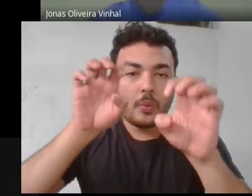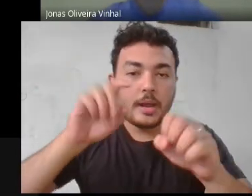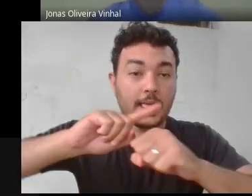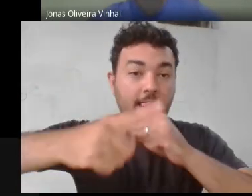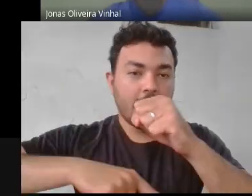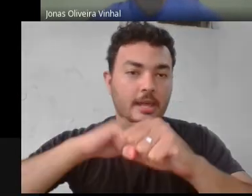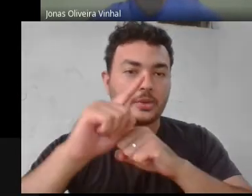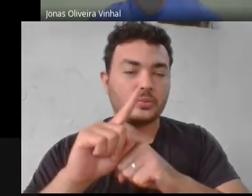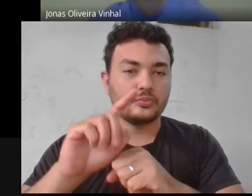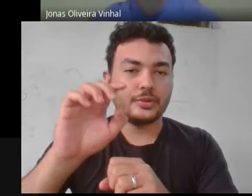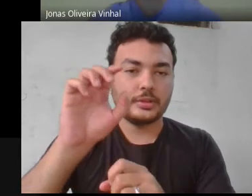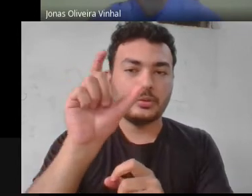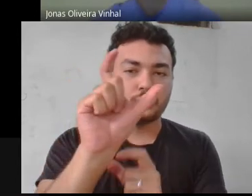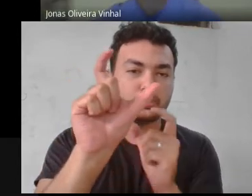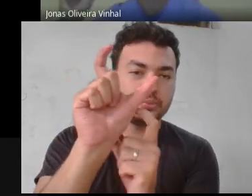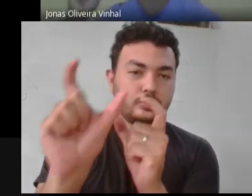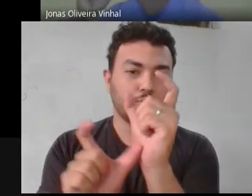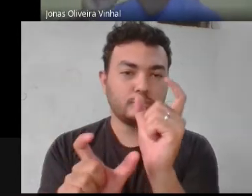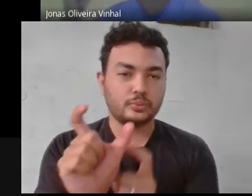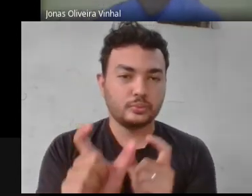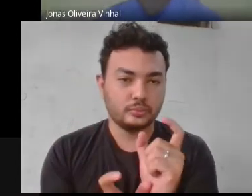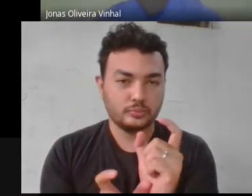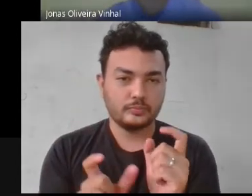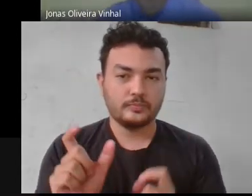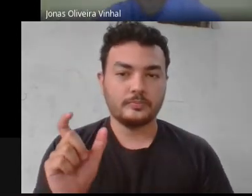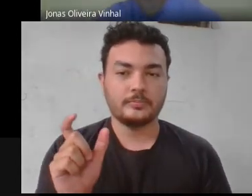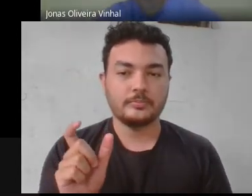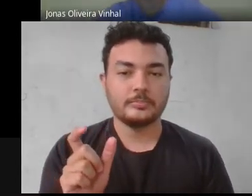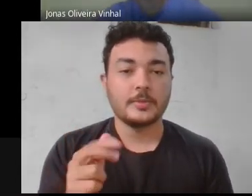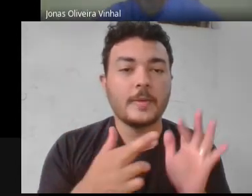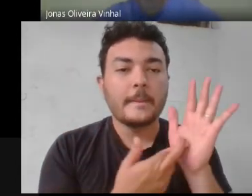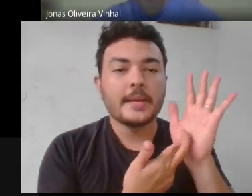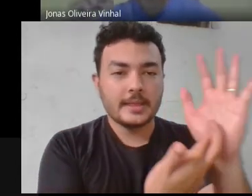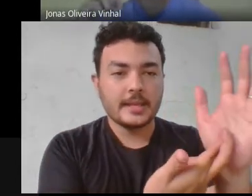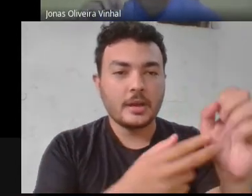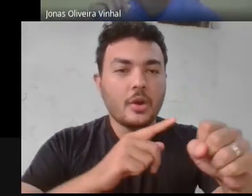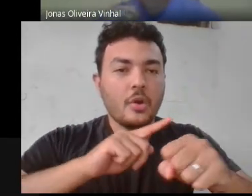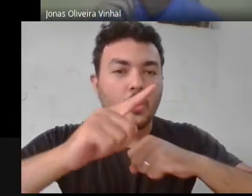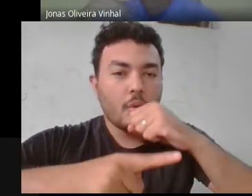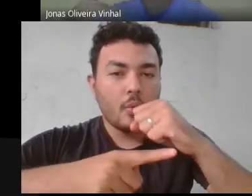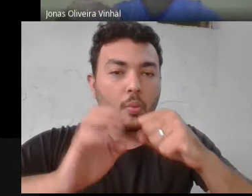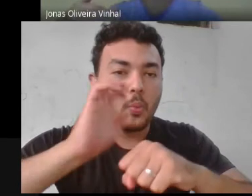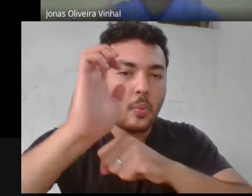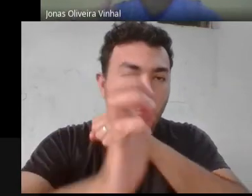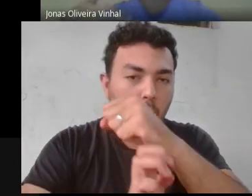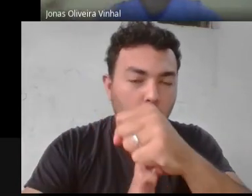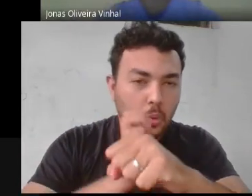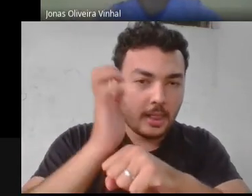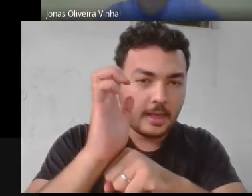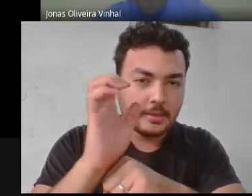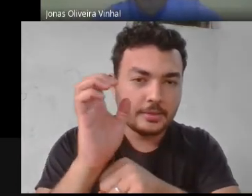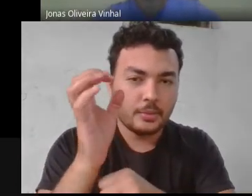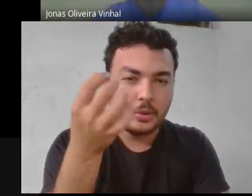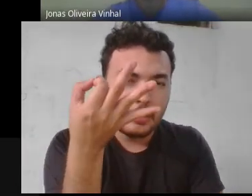tinha proposto aquela ideia inicial, representando, por exemplo, os elétrons com aquelas partículas, aquelas bolinhas. No entanto, ele criou os